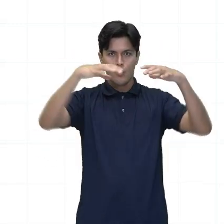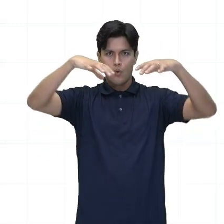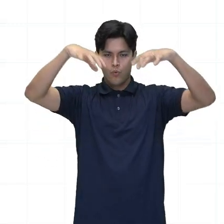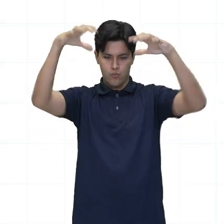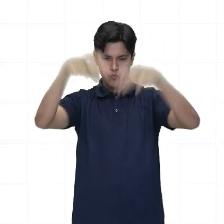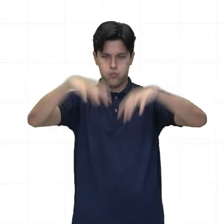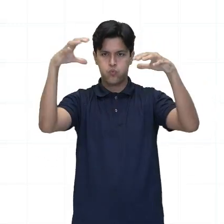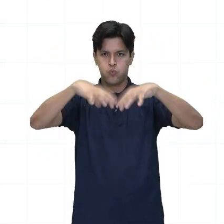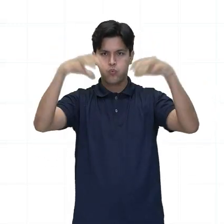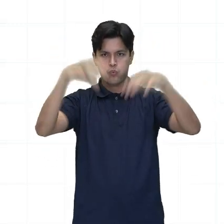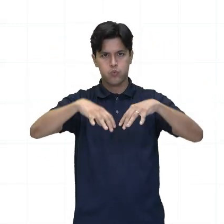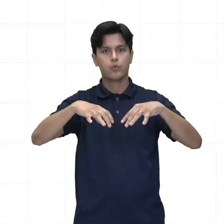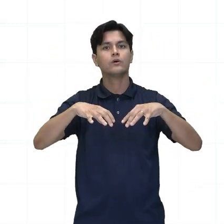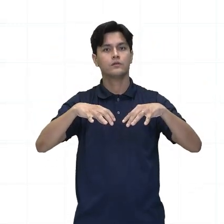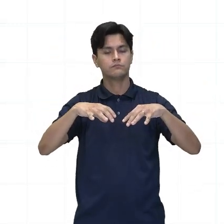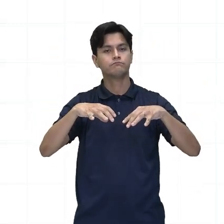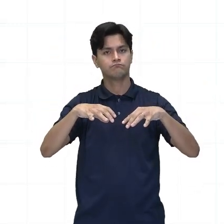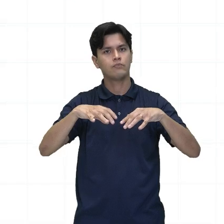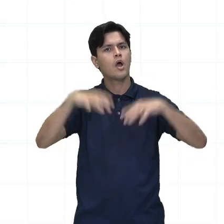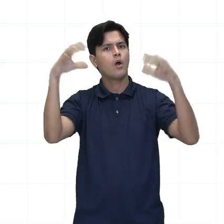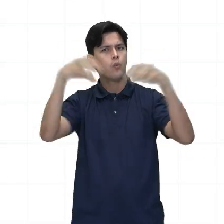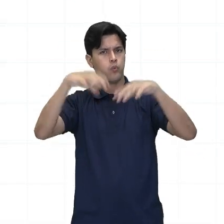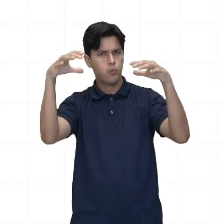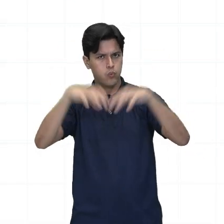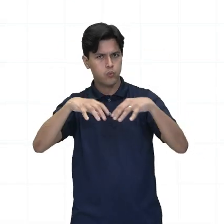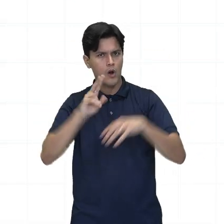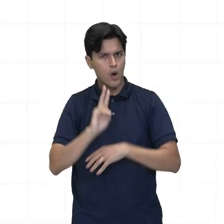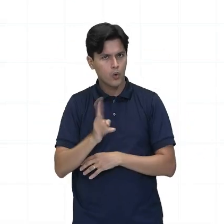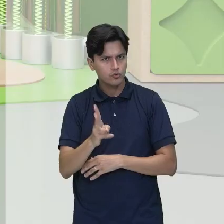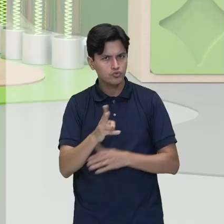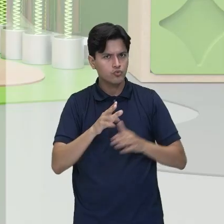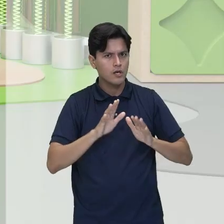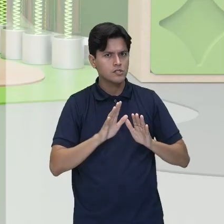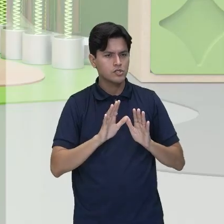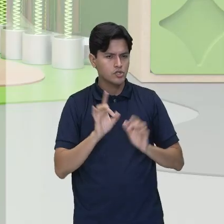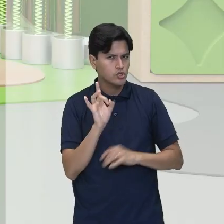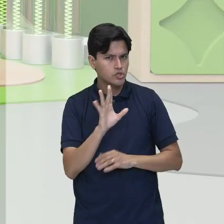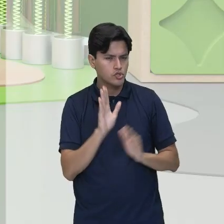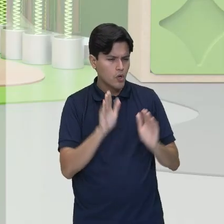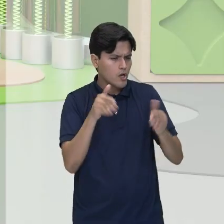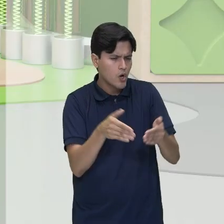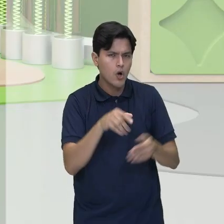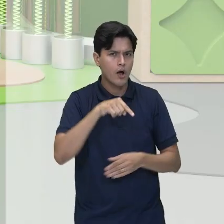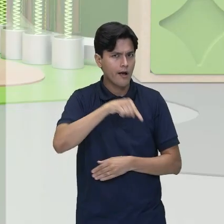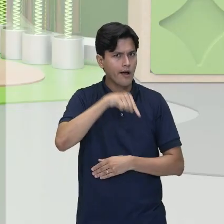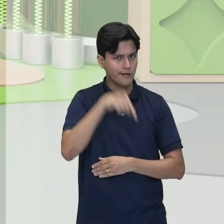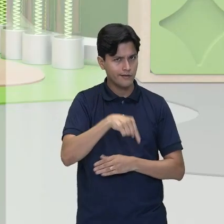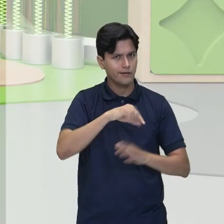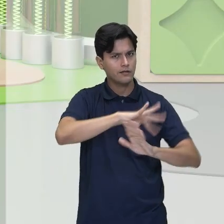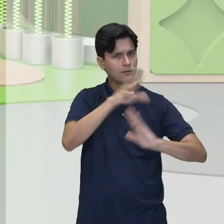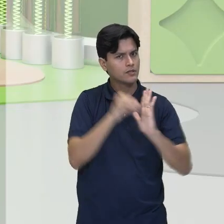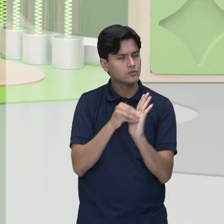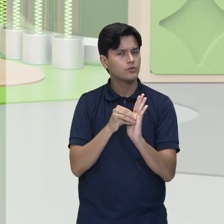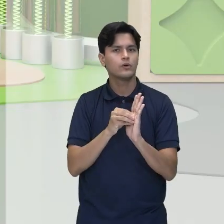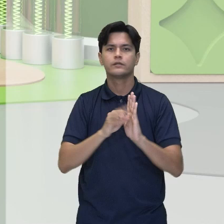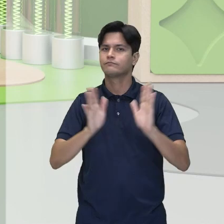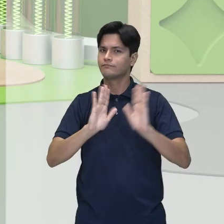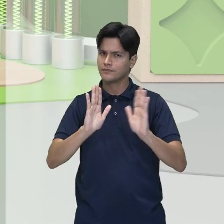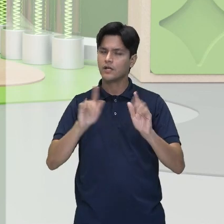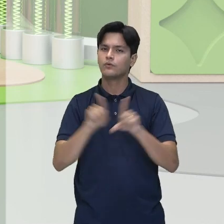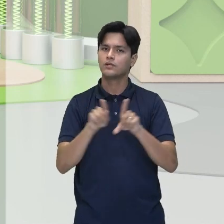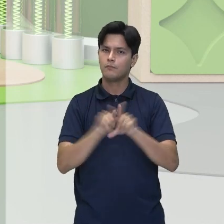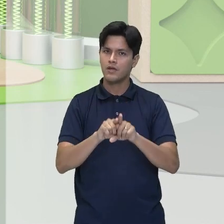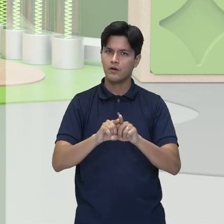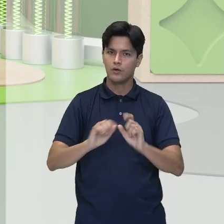formar aqui na região amazônica, ela não permanece só aqui, tá? Ela vai sendo levada para outras regiões do